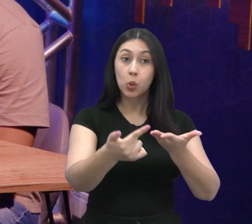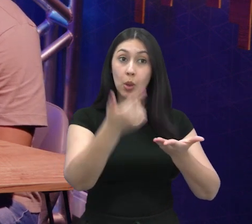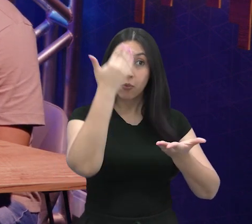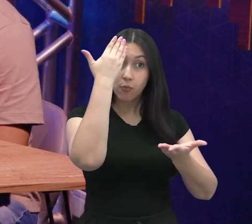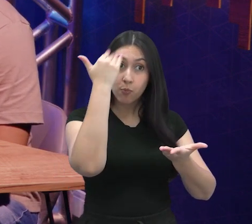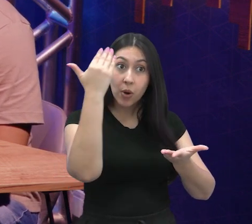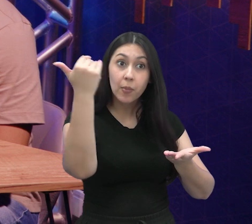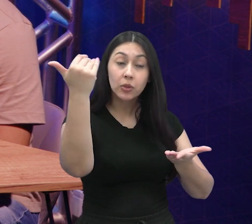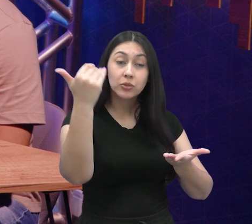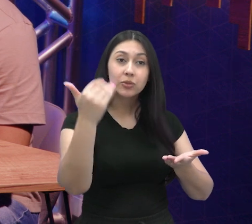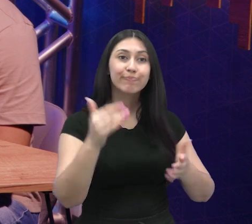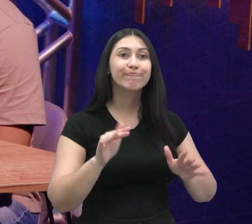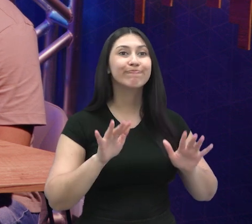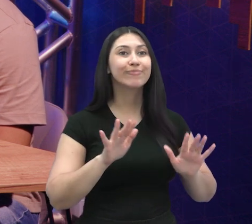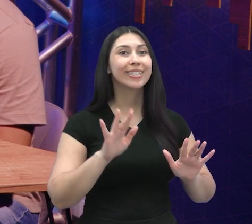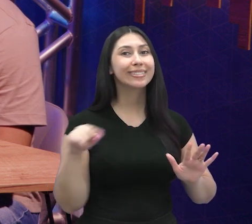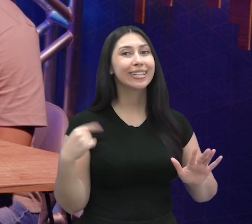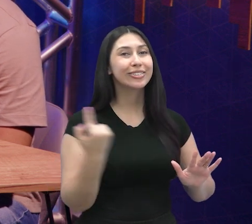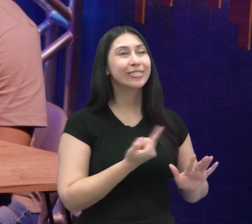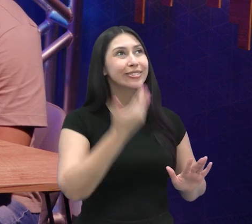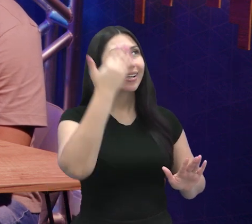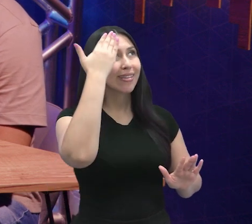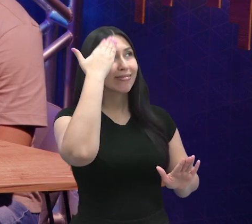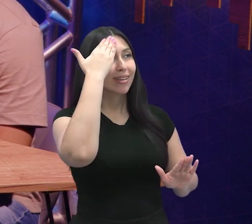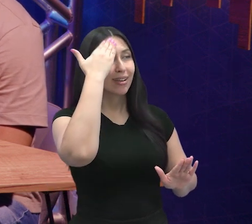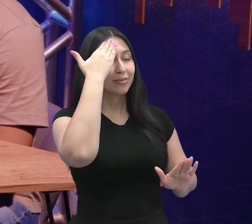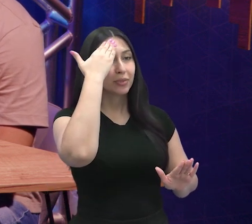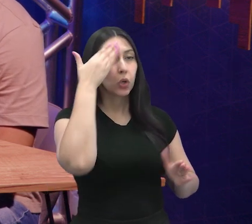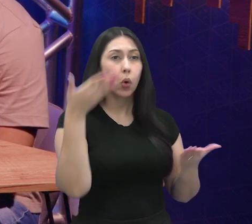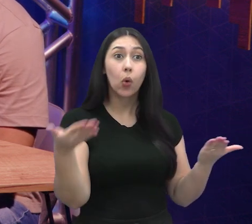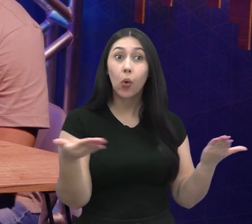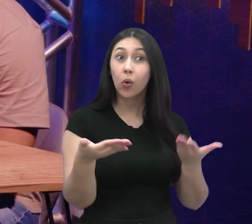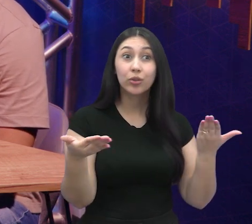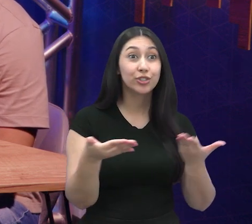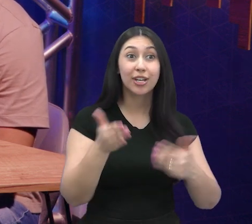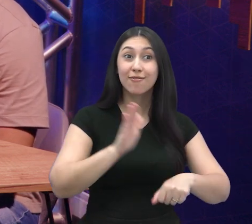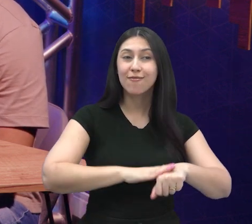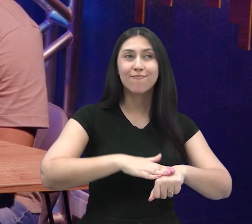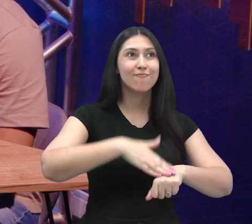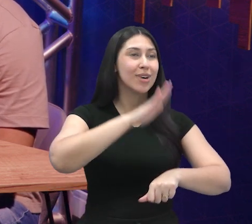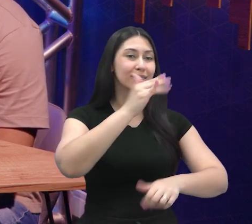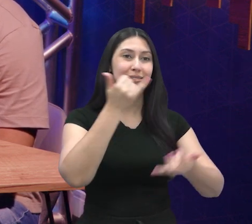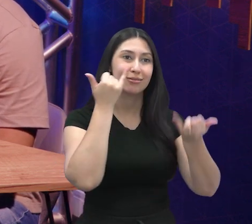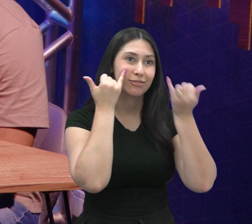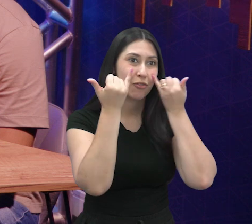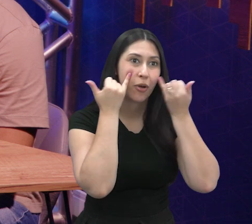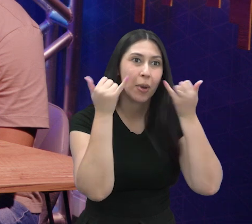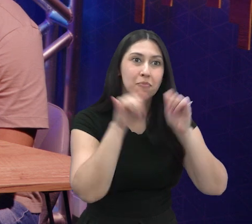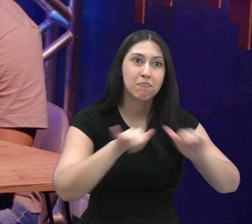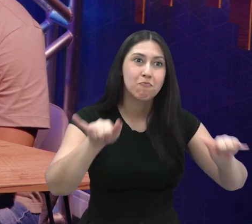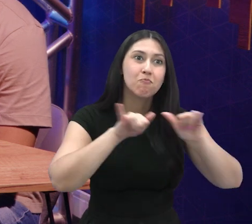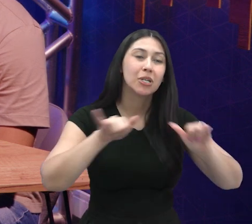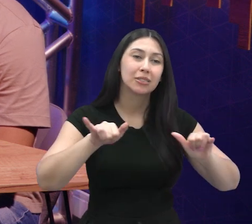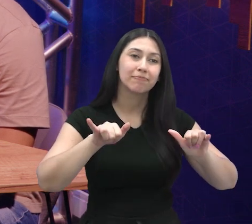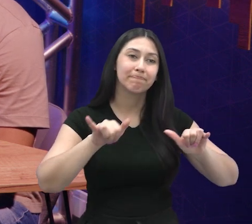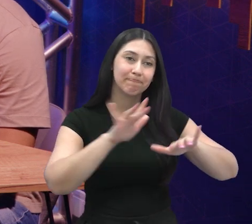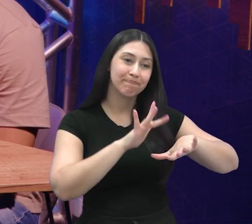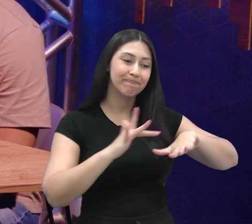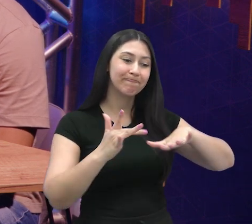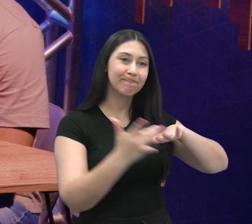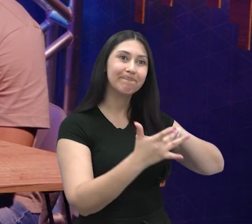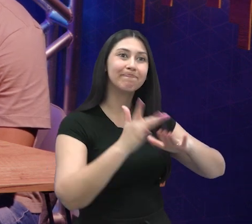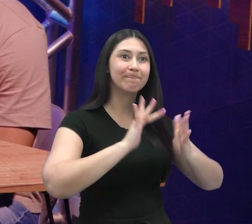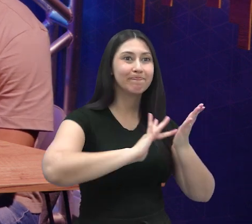no Brasil, mas a gente sabe que atualmente a nossa maior ferramenta de consumo de informações e notícias é o celular,